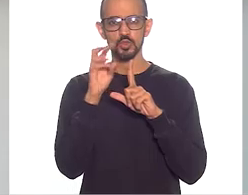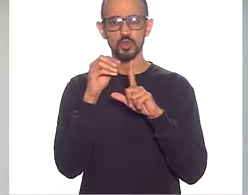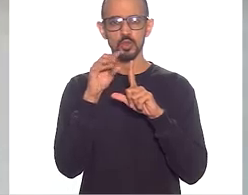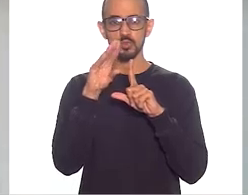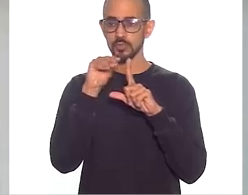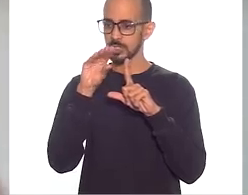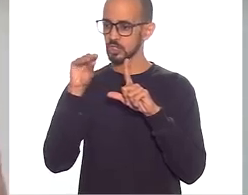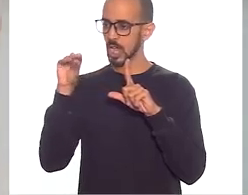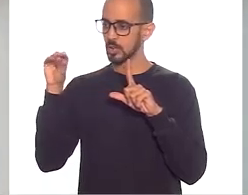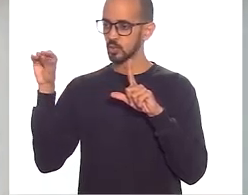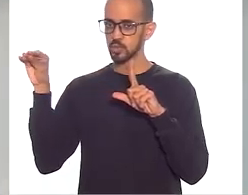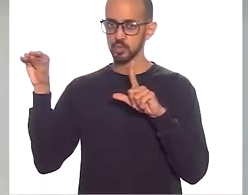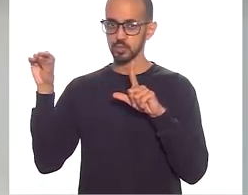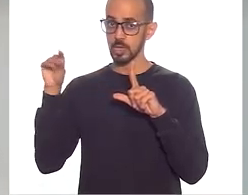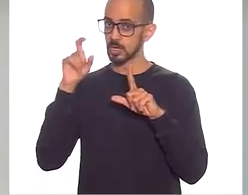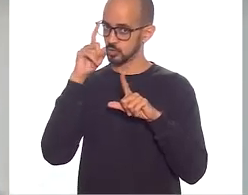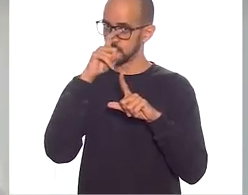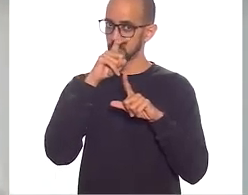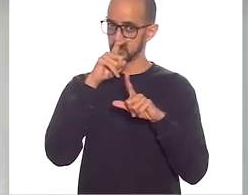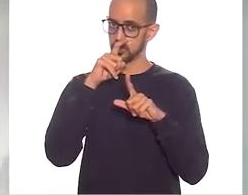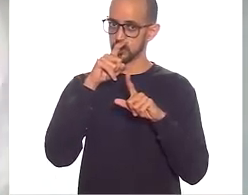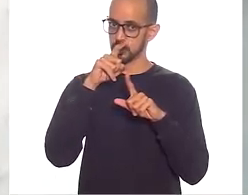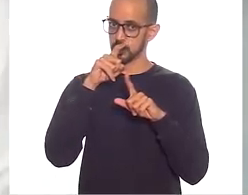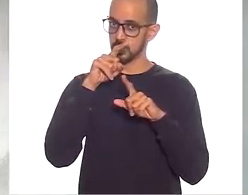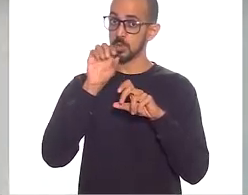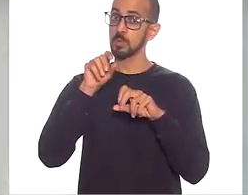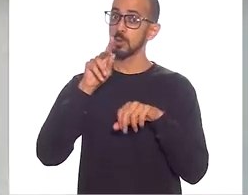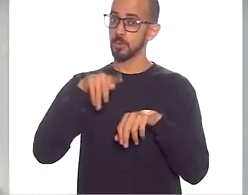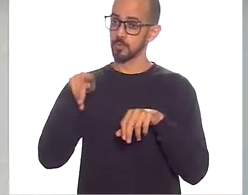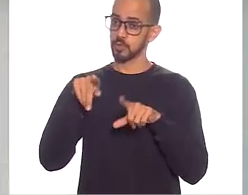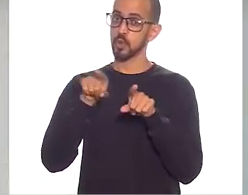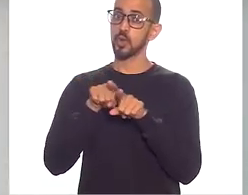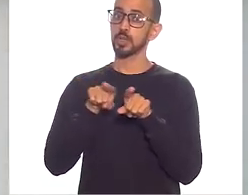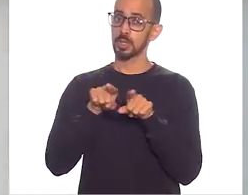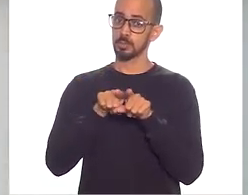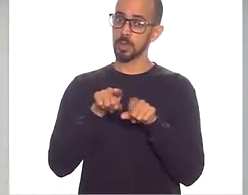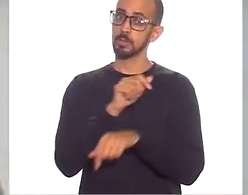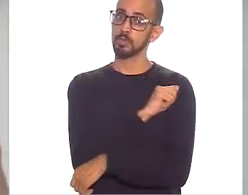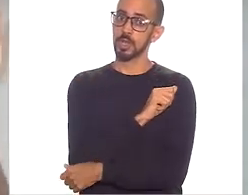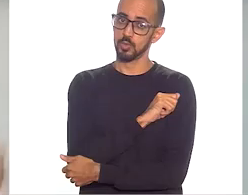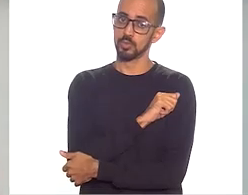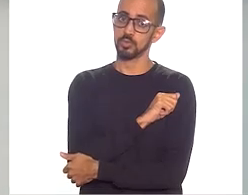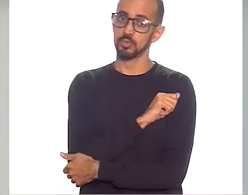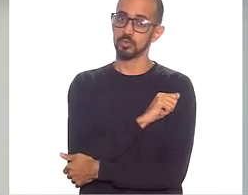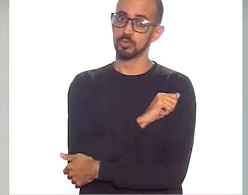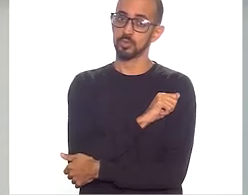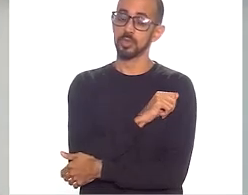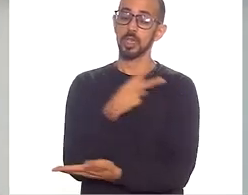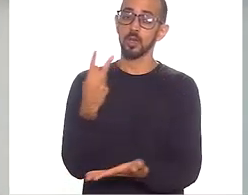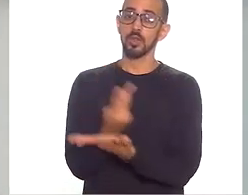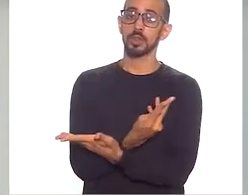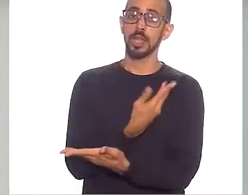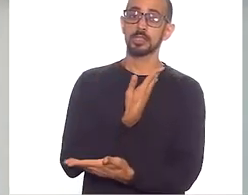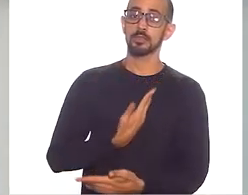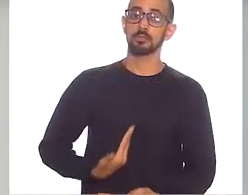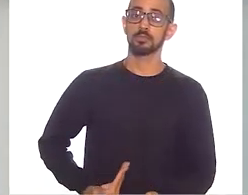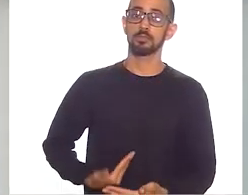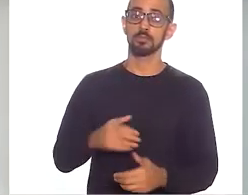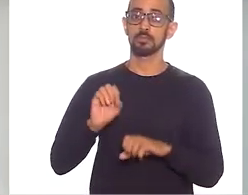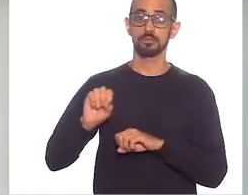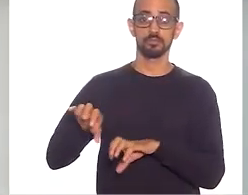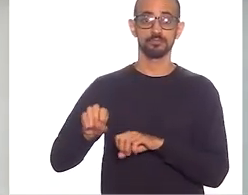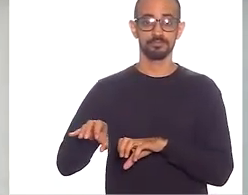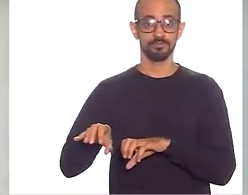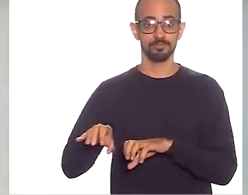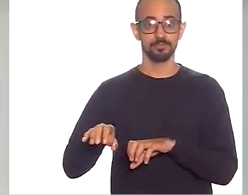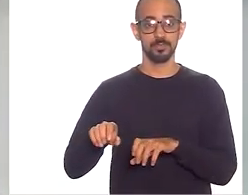não só para o educador, mas como para os alunos. E aí, o que que acontece com os meninos da escola pública, né? Você